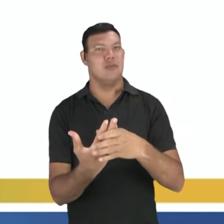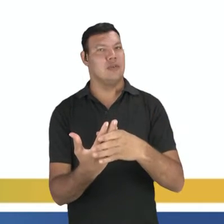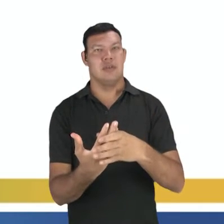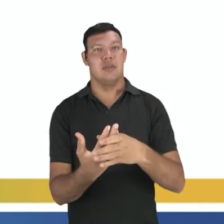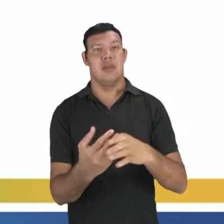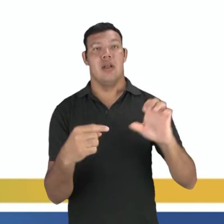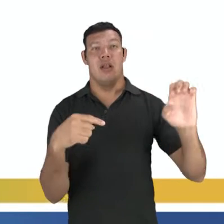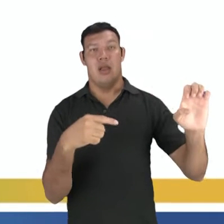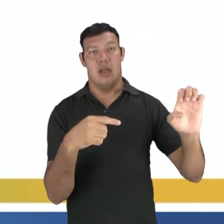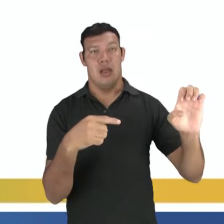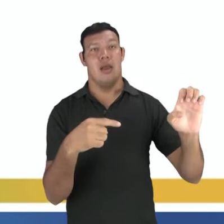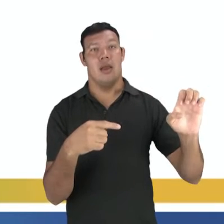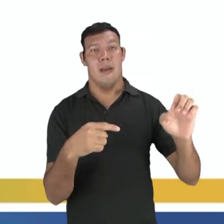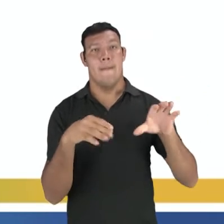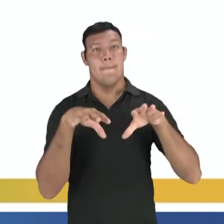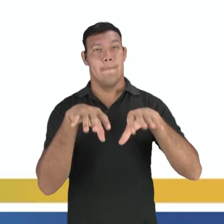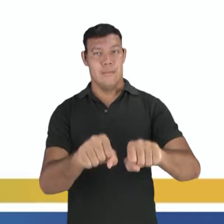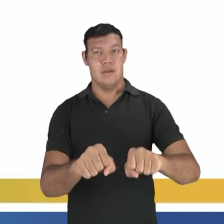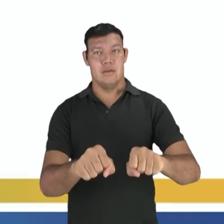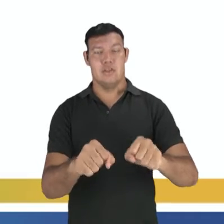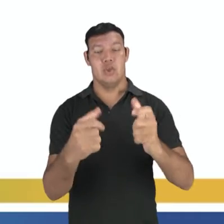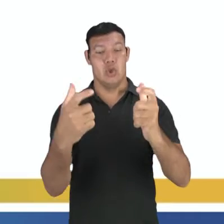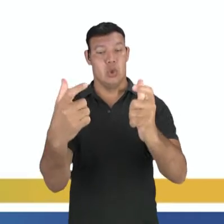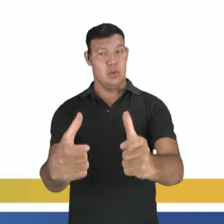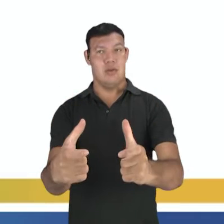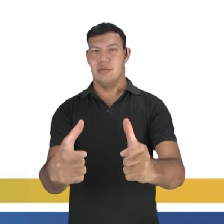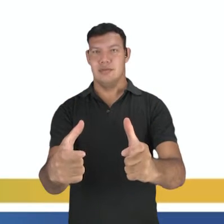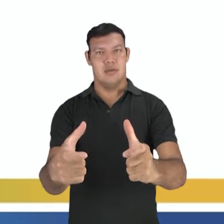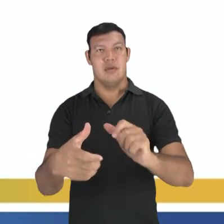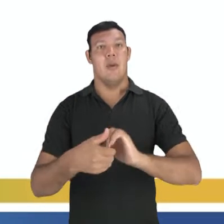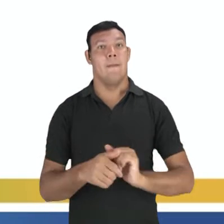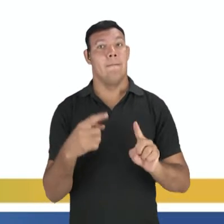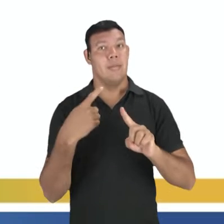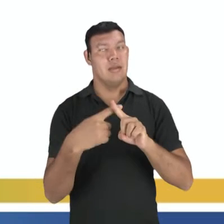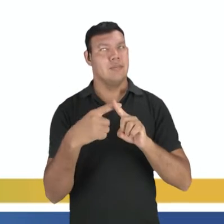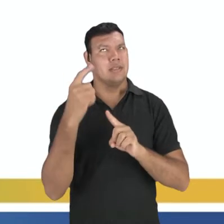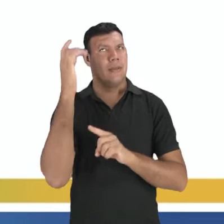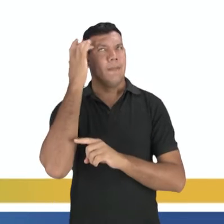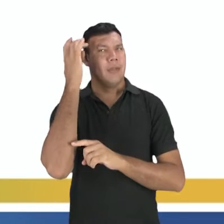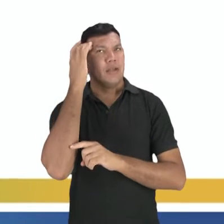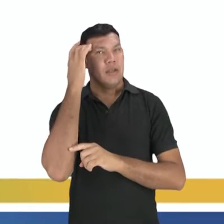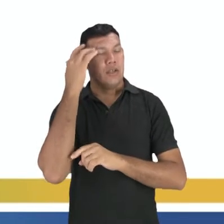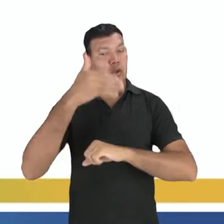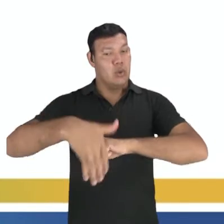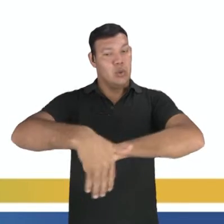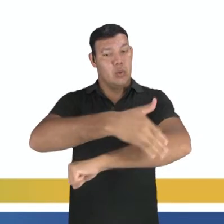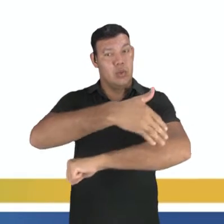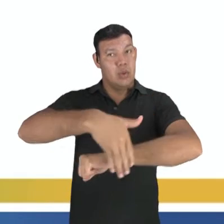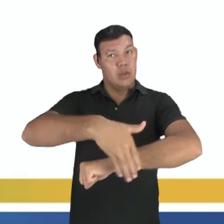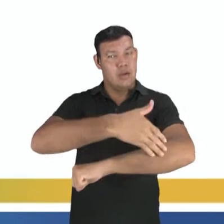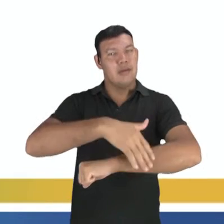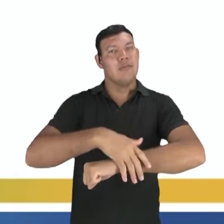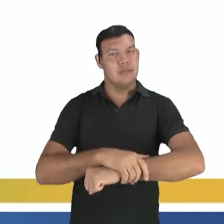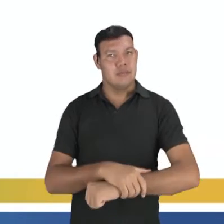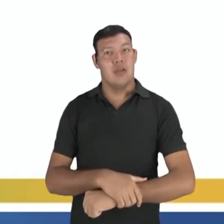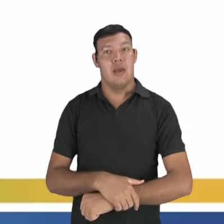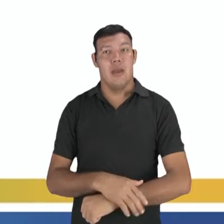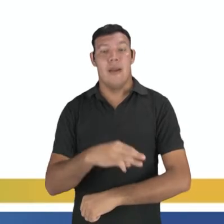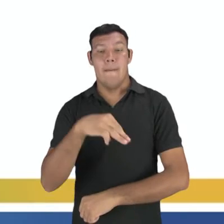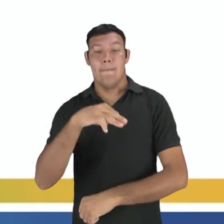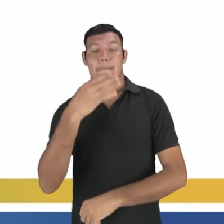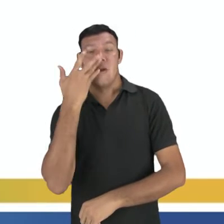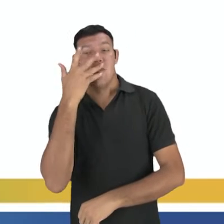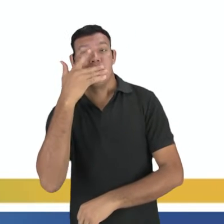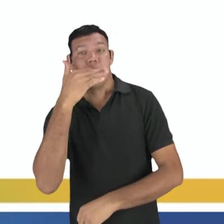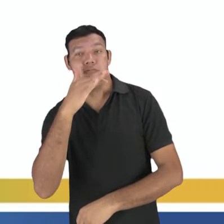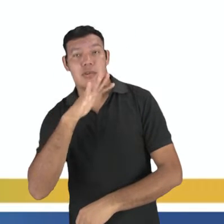localização, porque nós vamos primeiro pensar no termo rua, antes falar do menino de